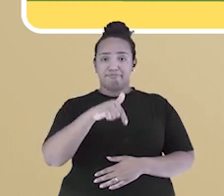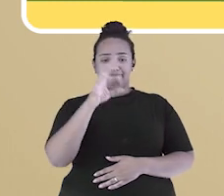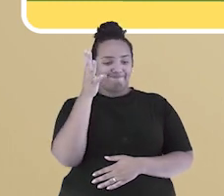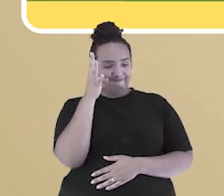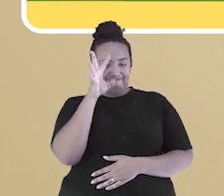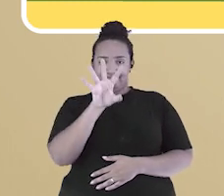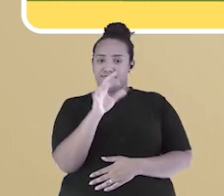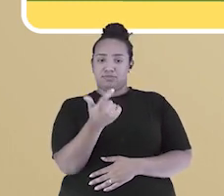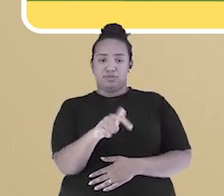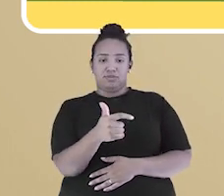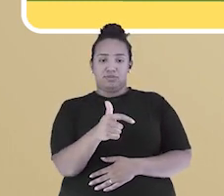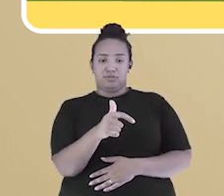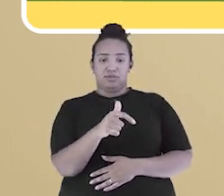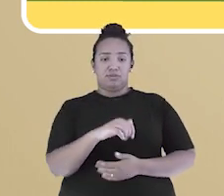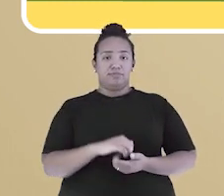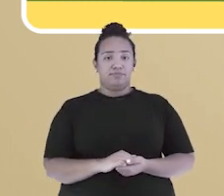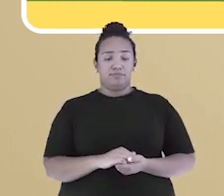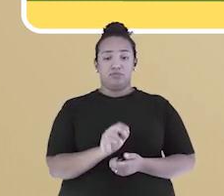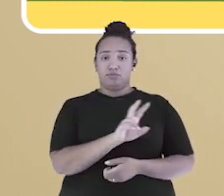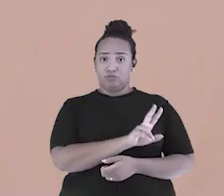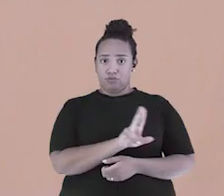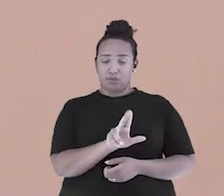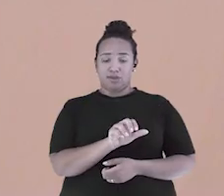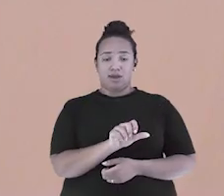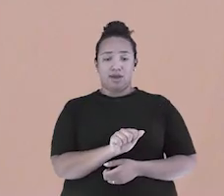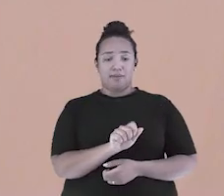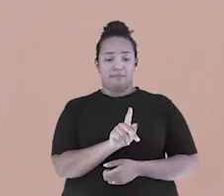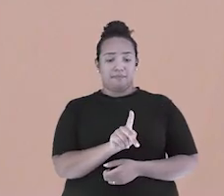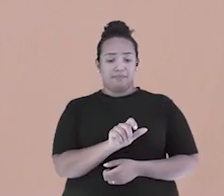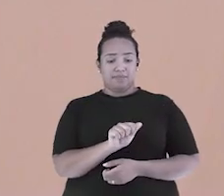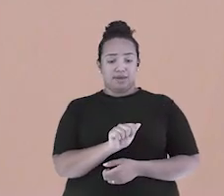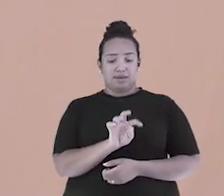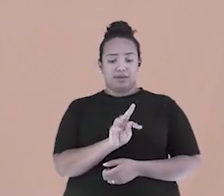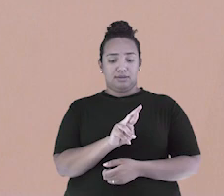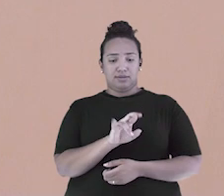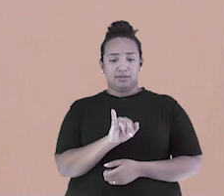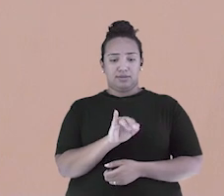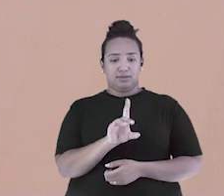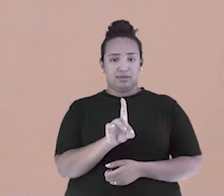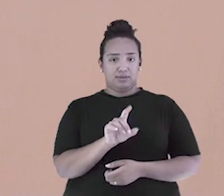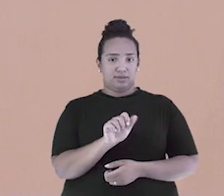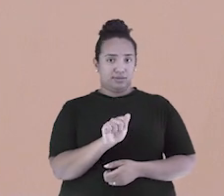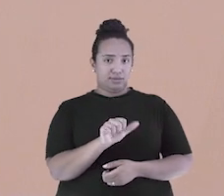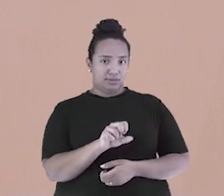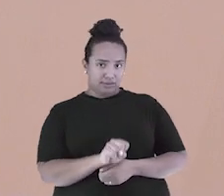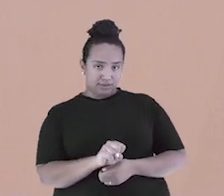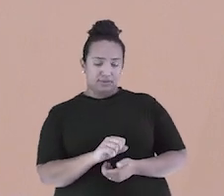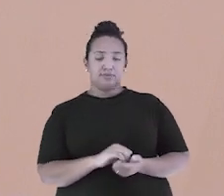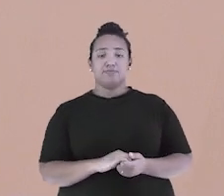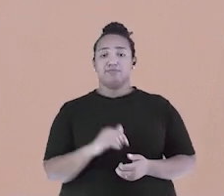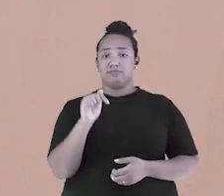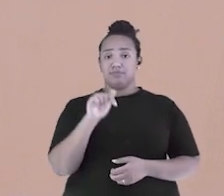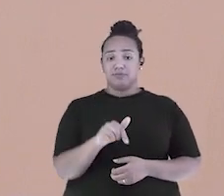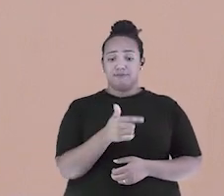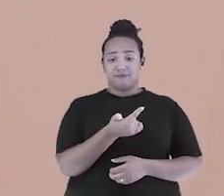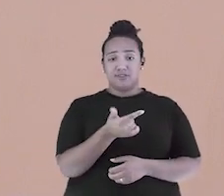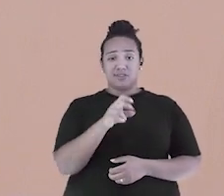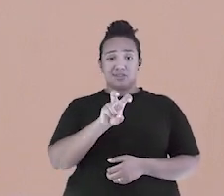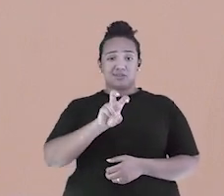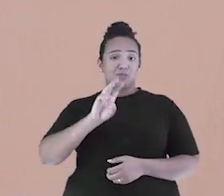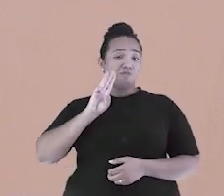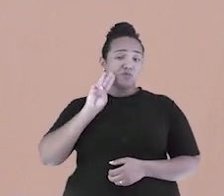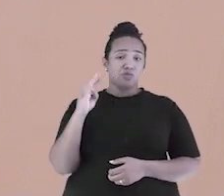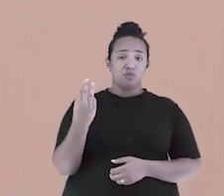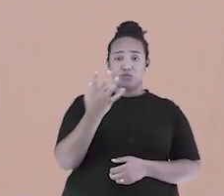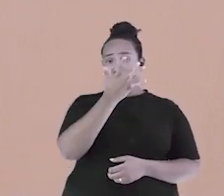reconhecido, denominado apátridas. Essa população, de aproximadamente 25 milhões de pessoas,